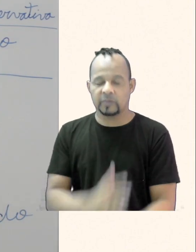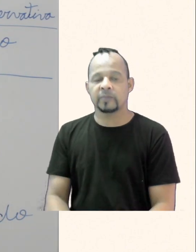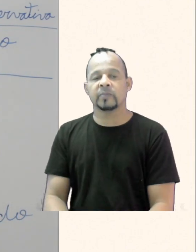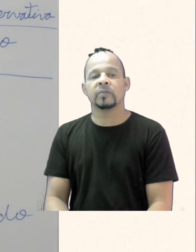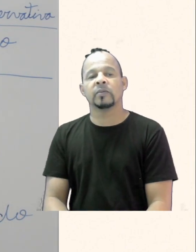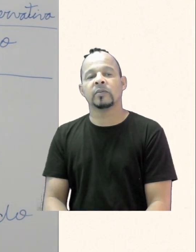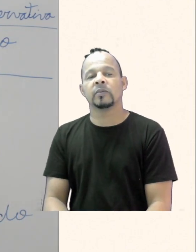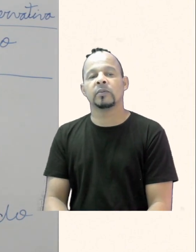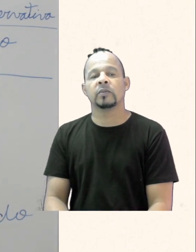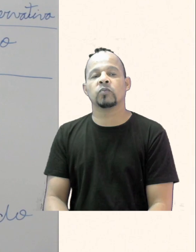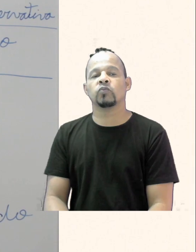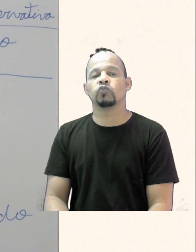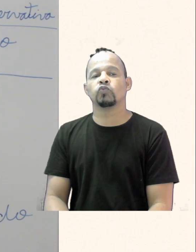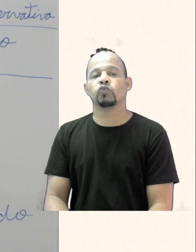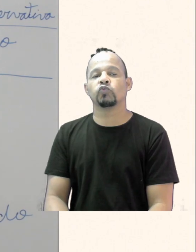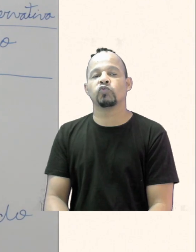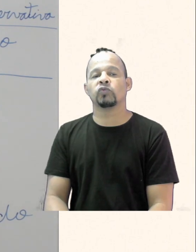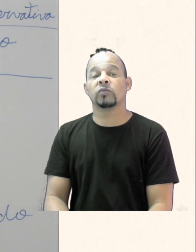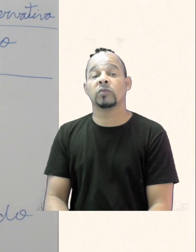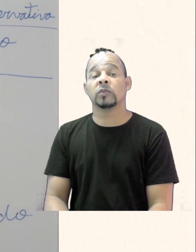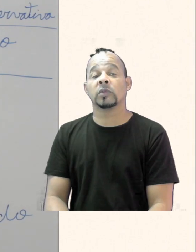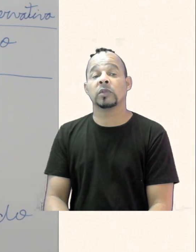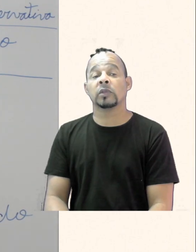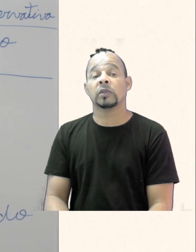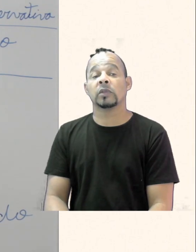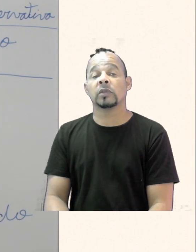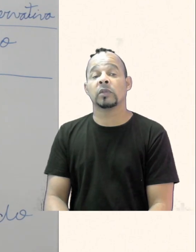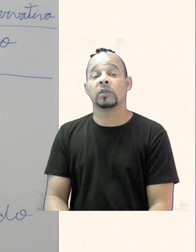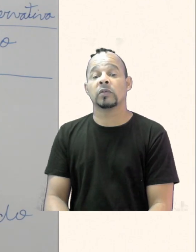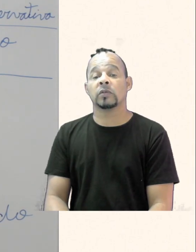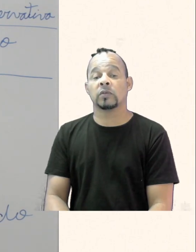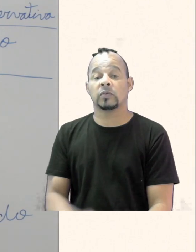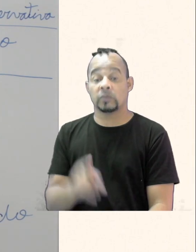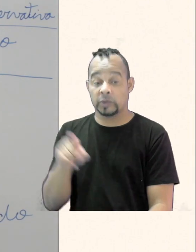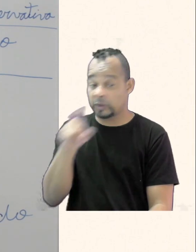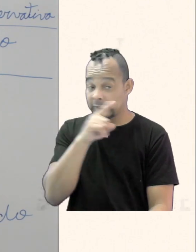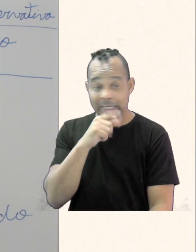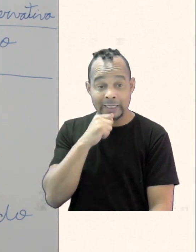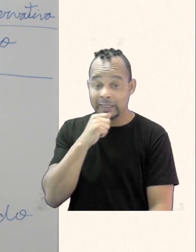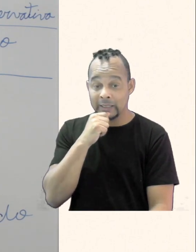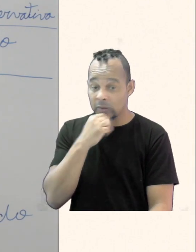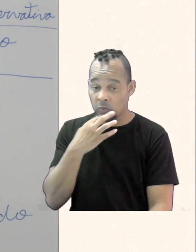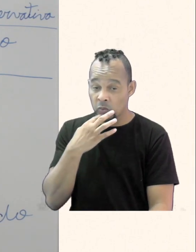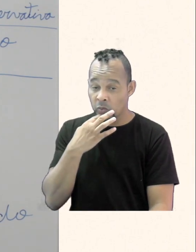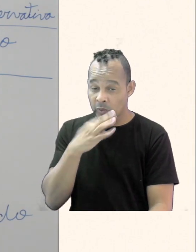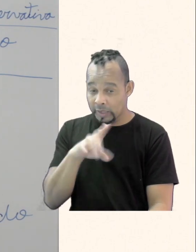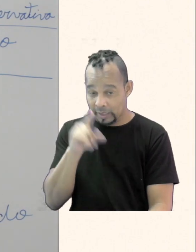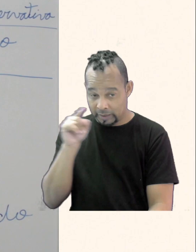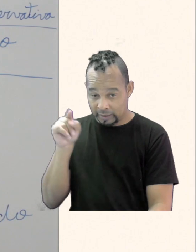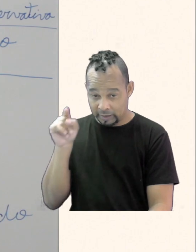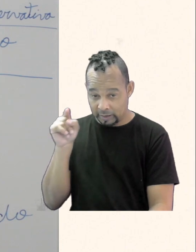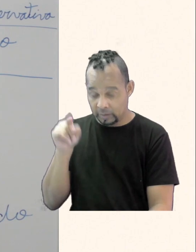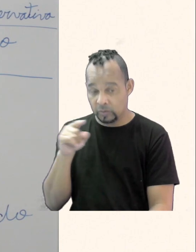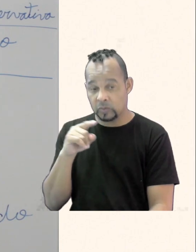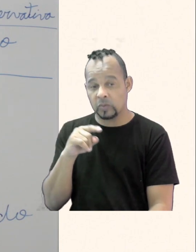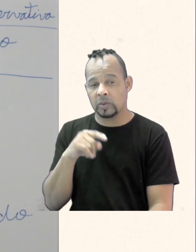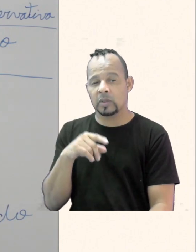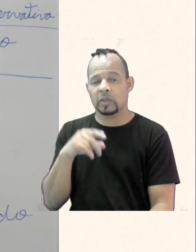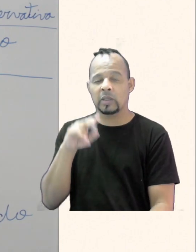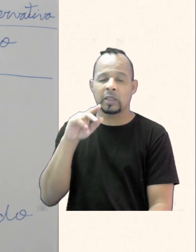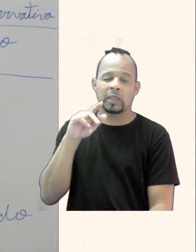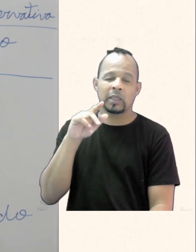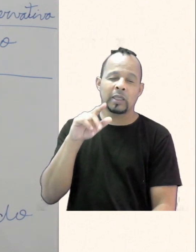Para quem não conhece isso que eu estou dizendo agora, né? Gradiente, rotacional,